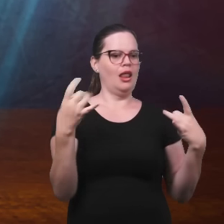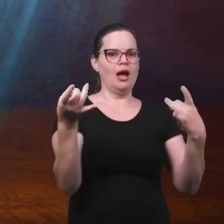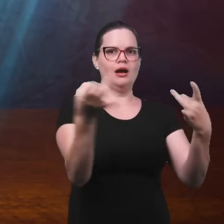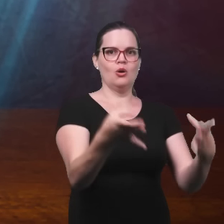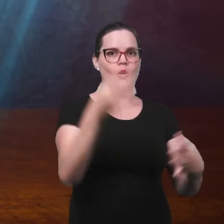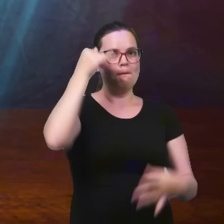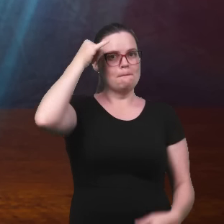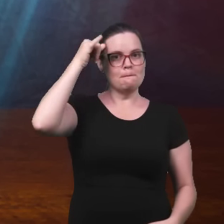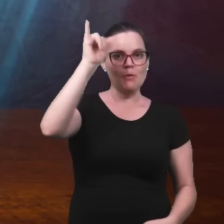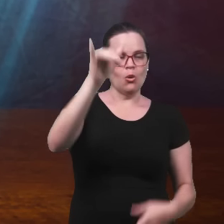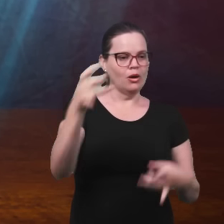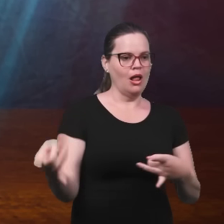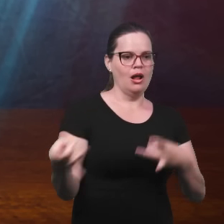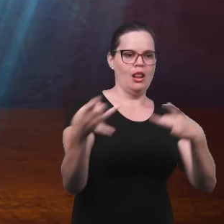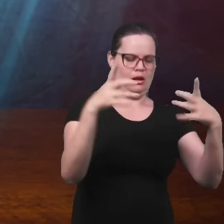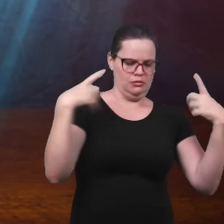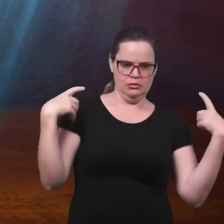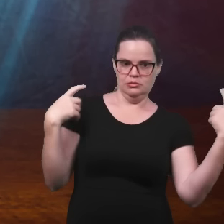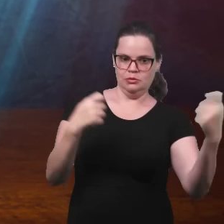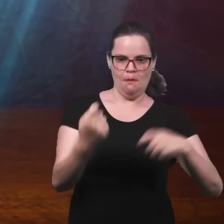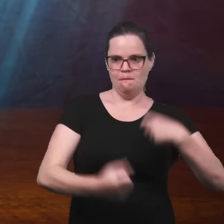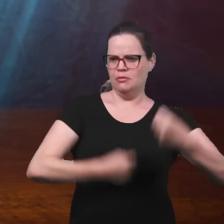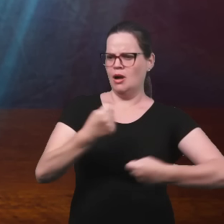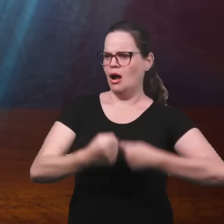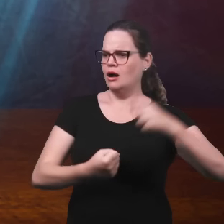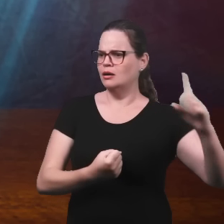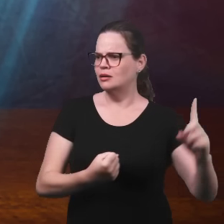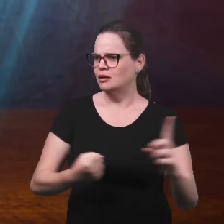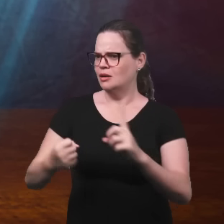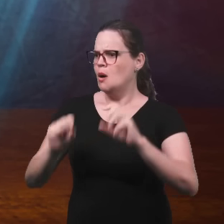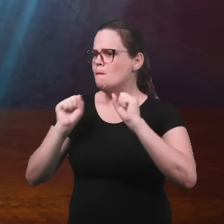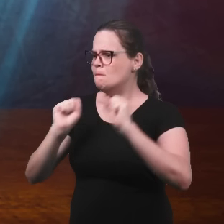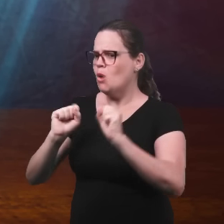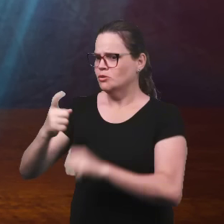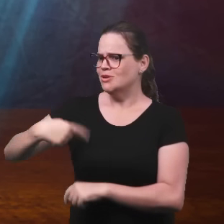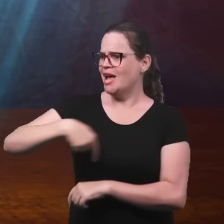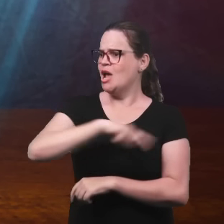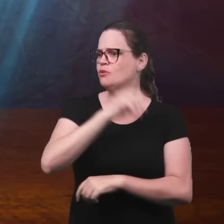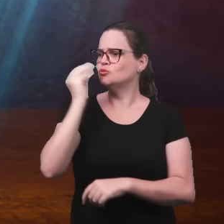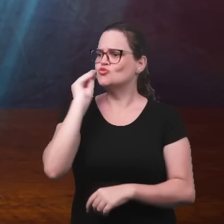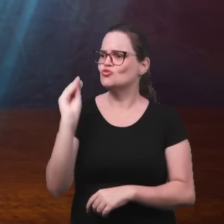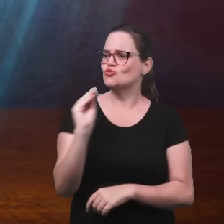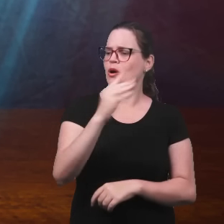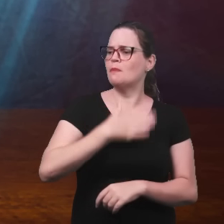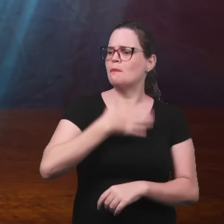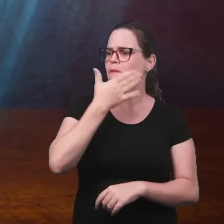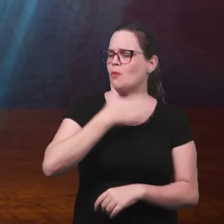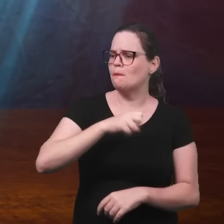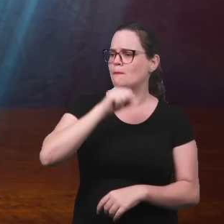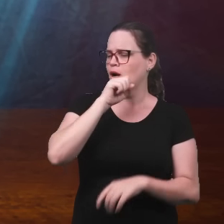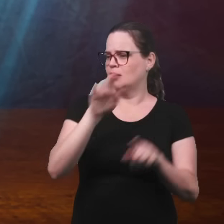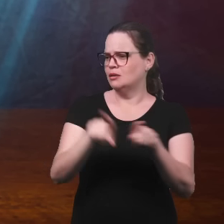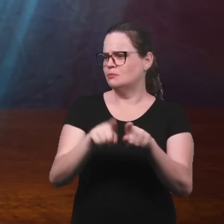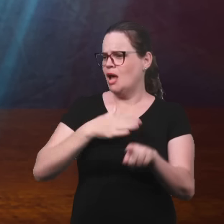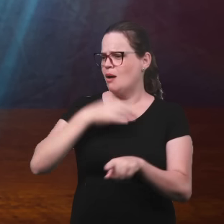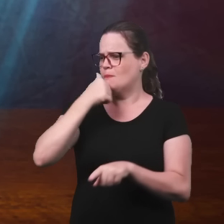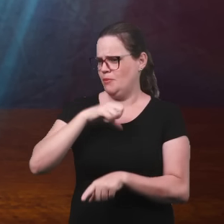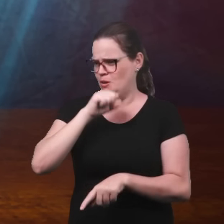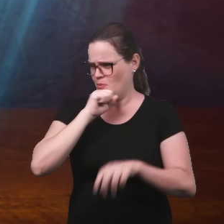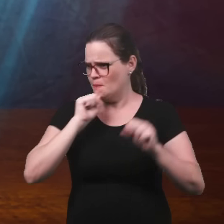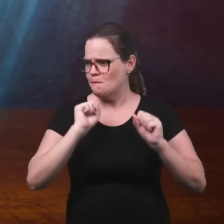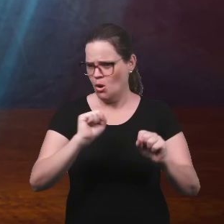correu após Elias e disse: Deixa-me beijar a meu pai e a minha mãe, e então